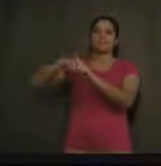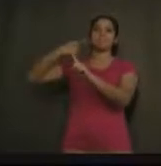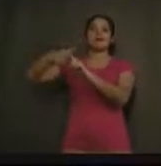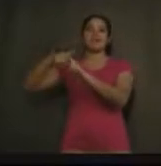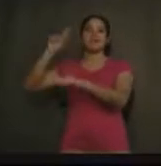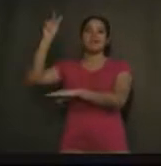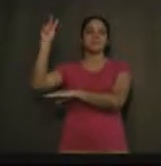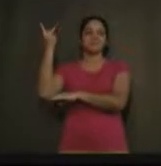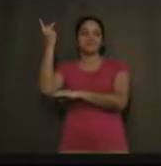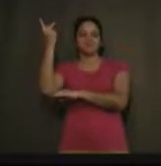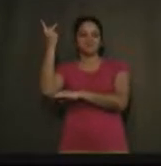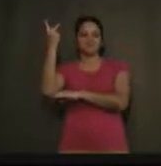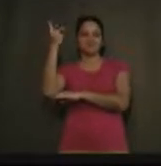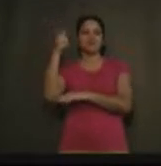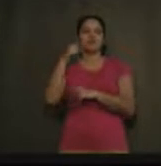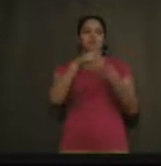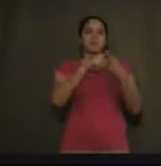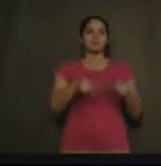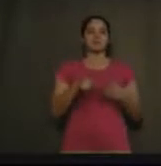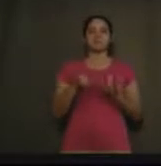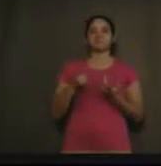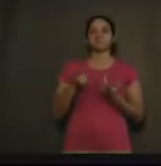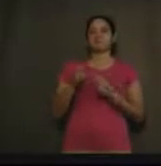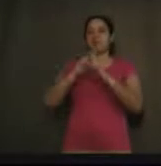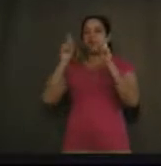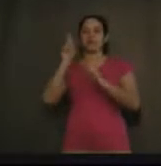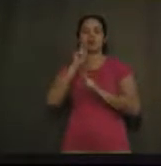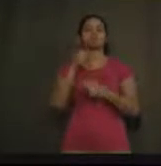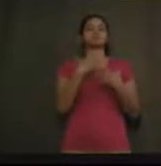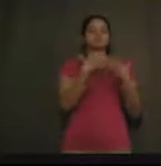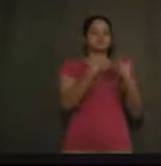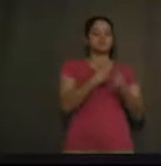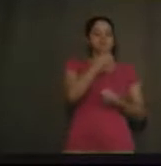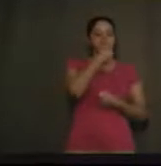mas pagou sem questionar, pagou na mesma hora.